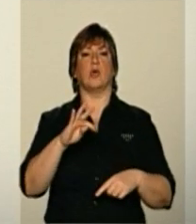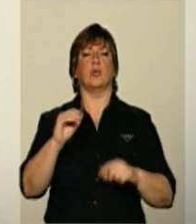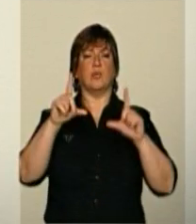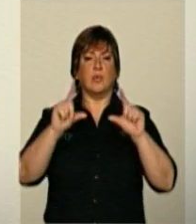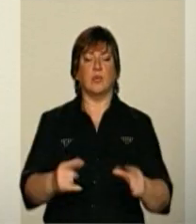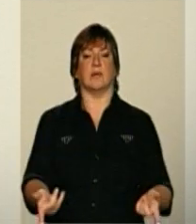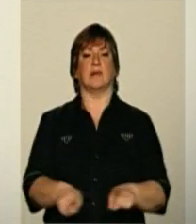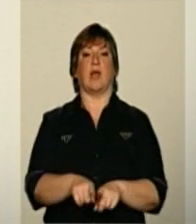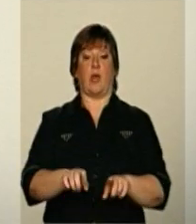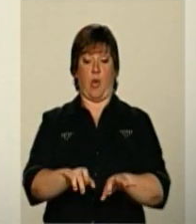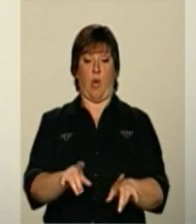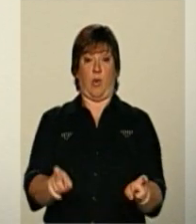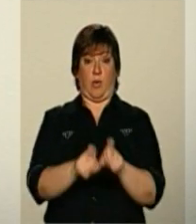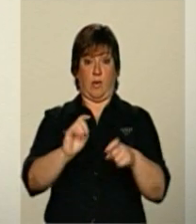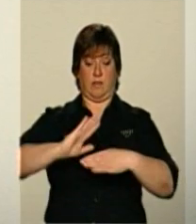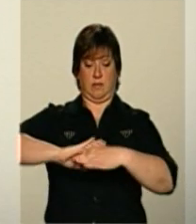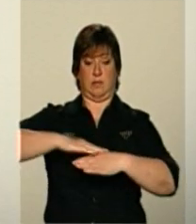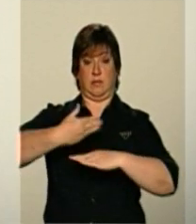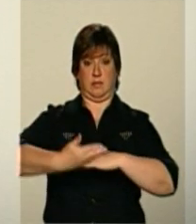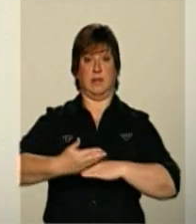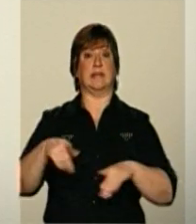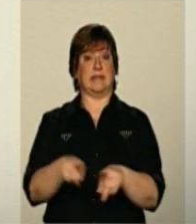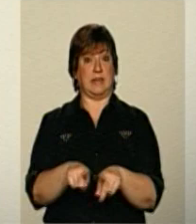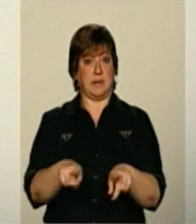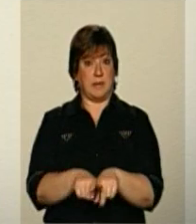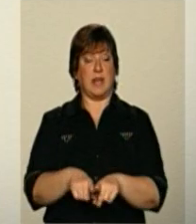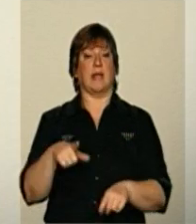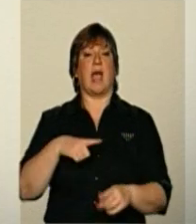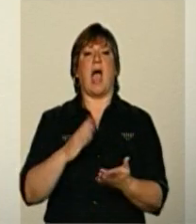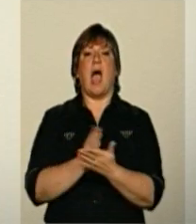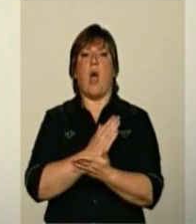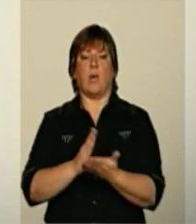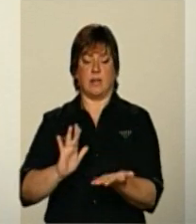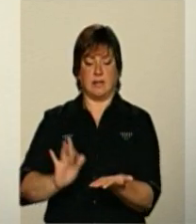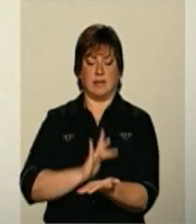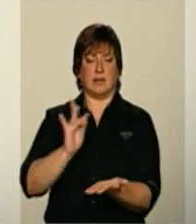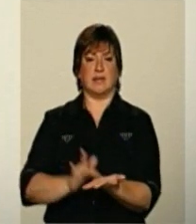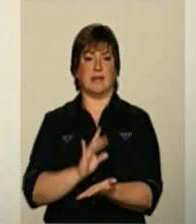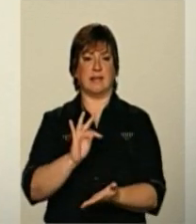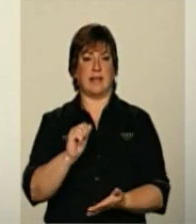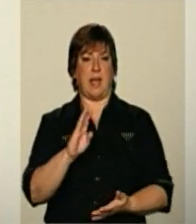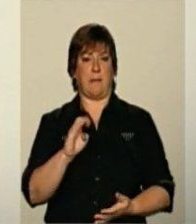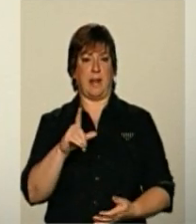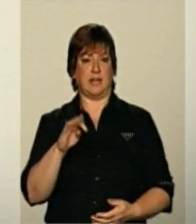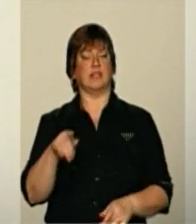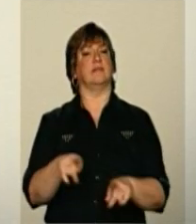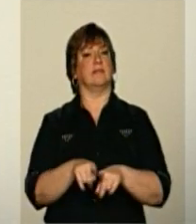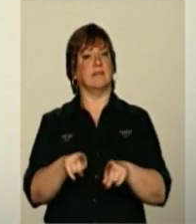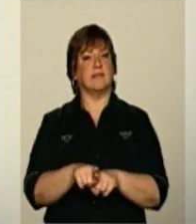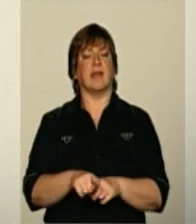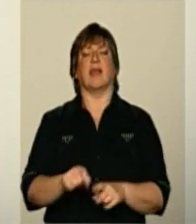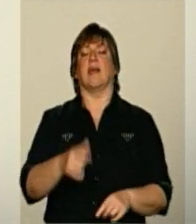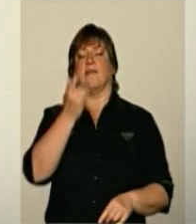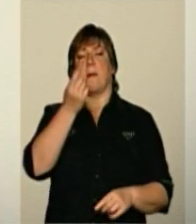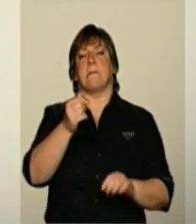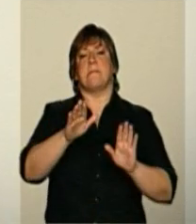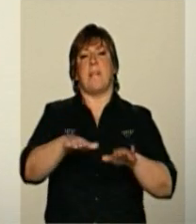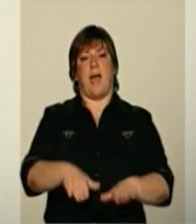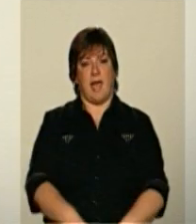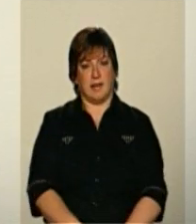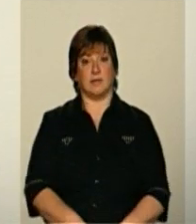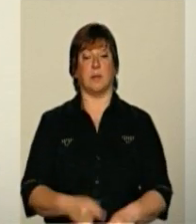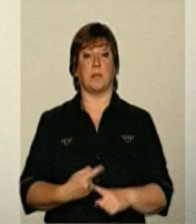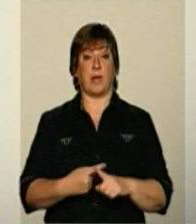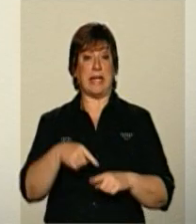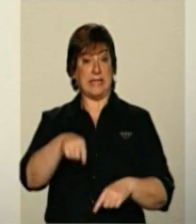computadores e os notebooks e até mesmo alguns modelos de tablets estão cada vez mais baratos